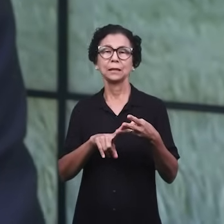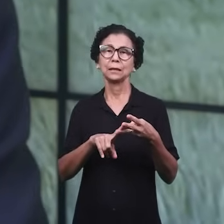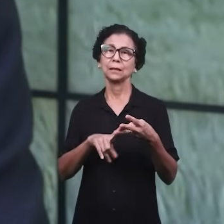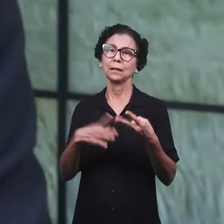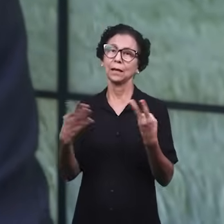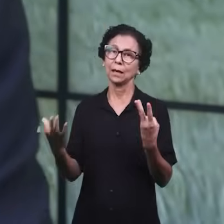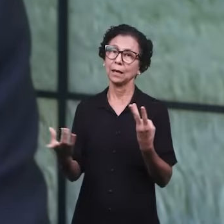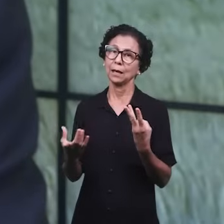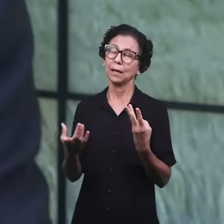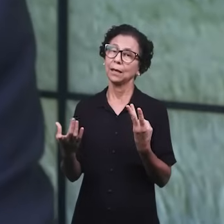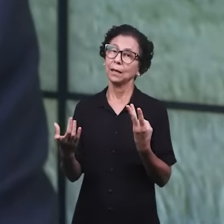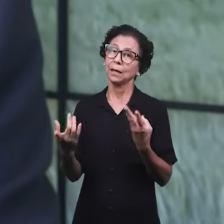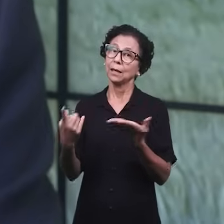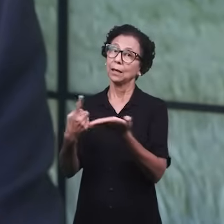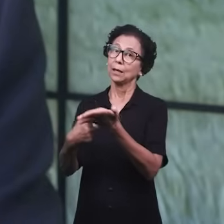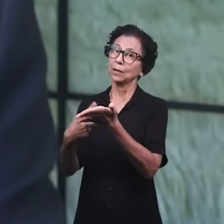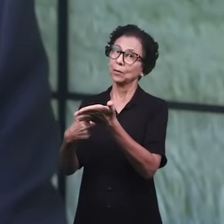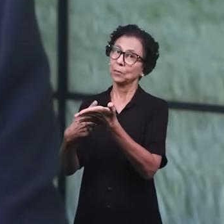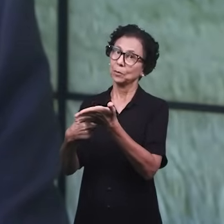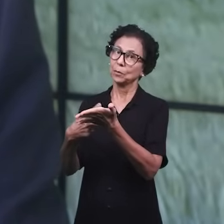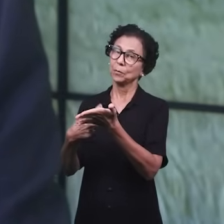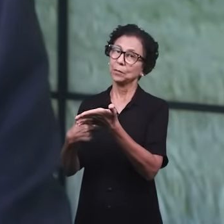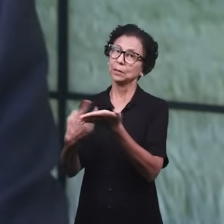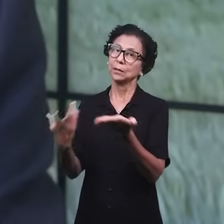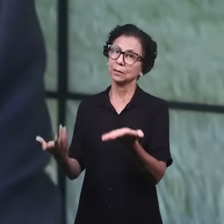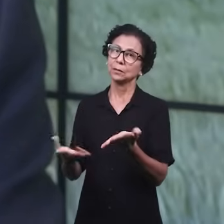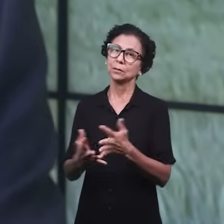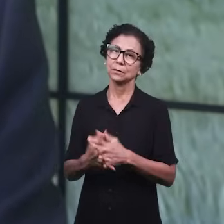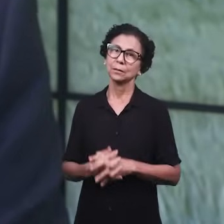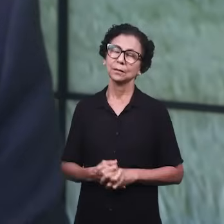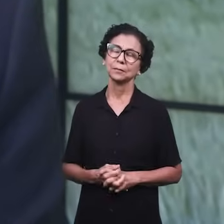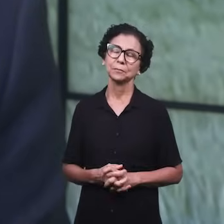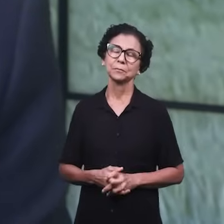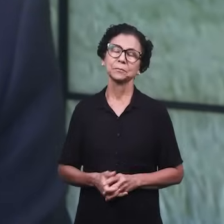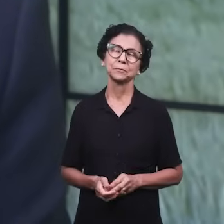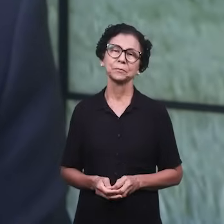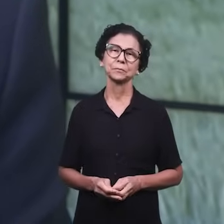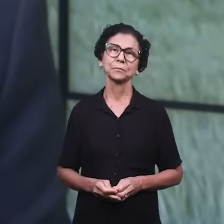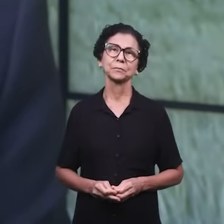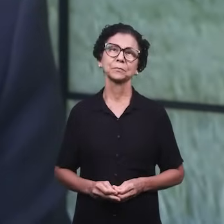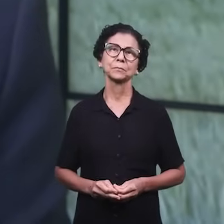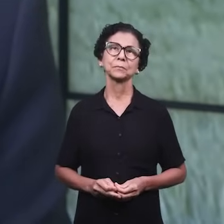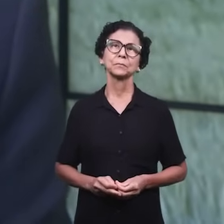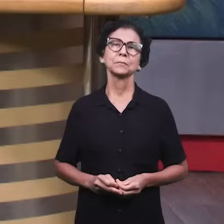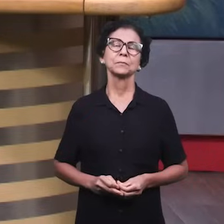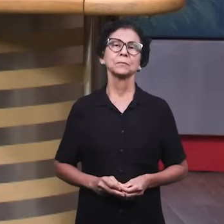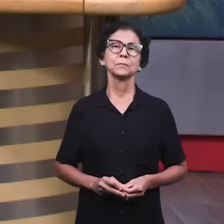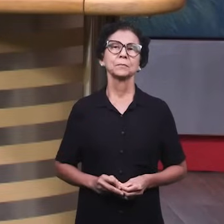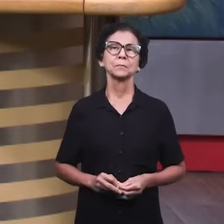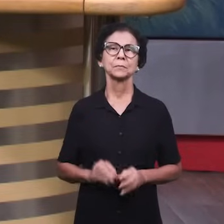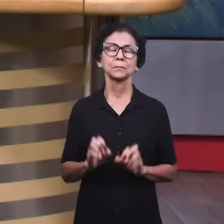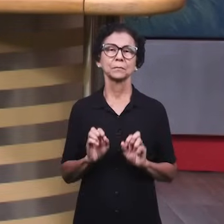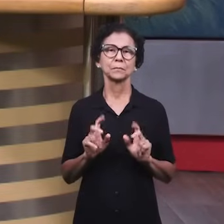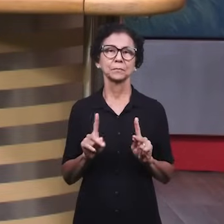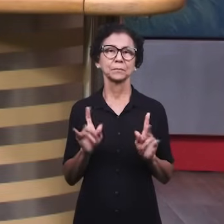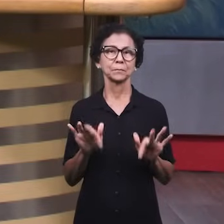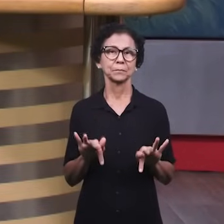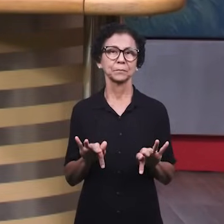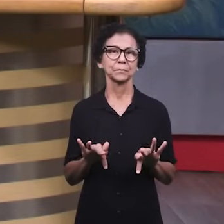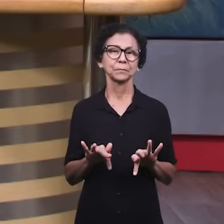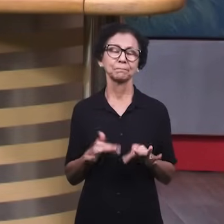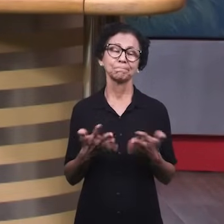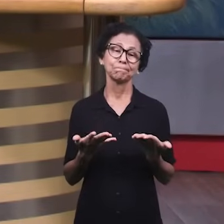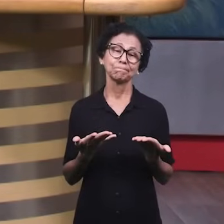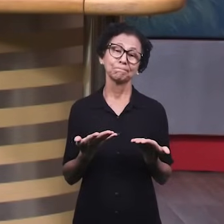desse compromisso também são pontos que ele pode ir trabalhando durante o culto Uhum é só essa observação mesmo muito bem a gente precisa